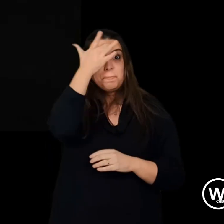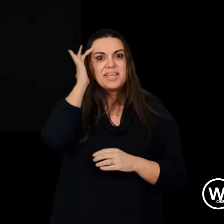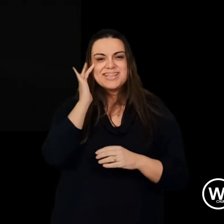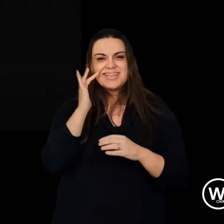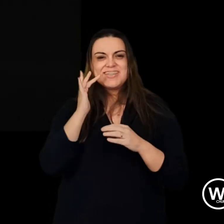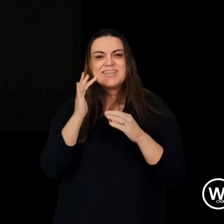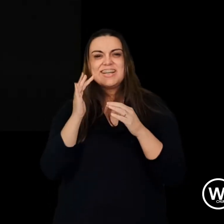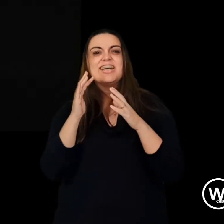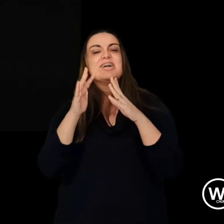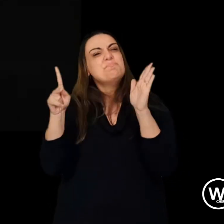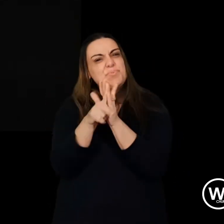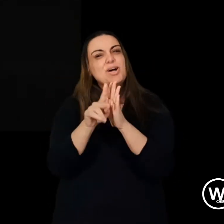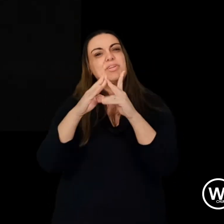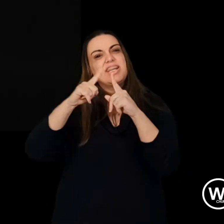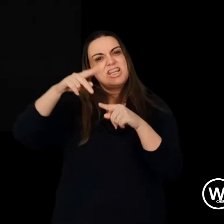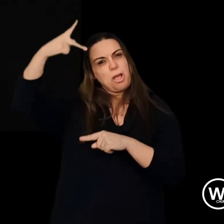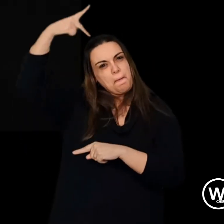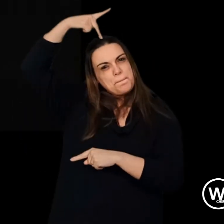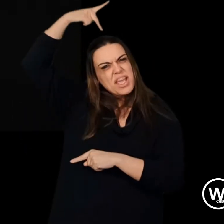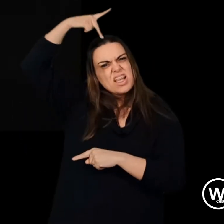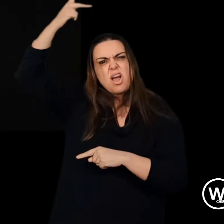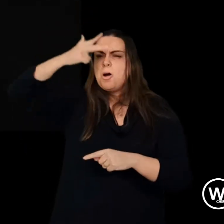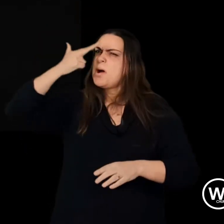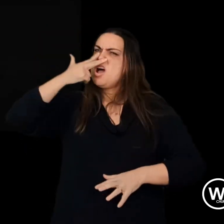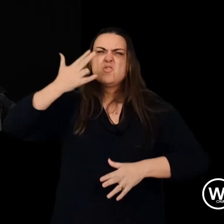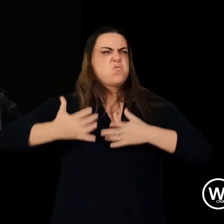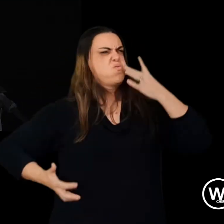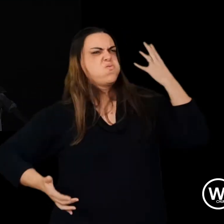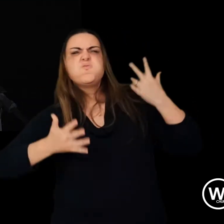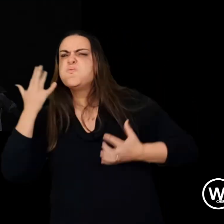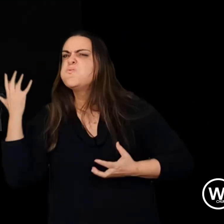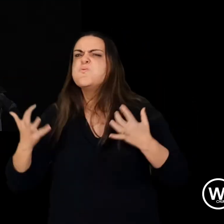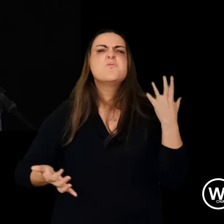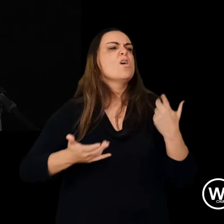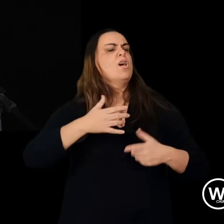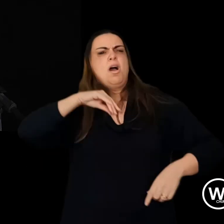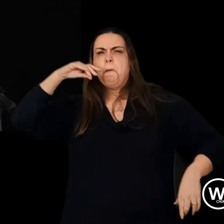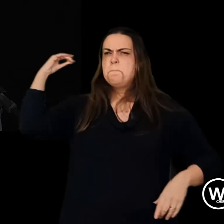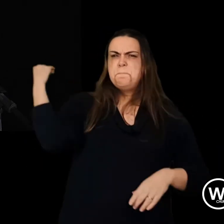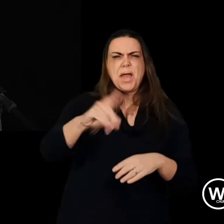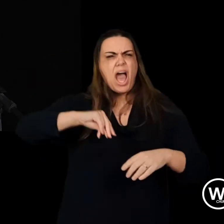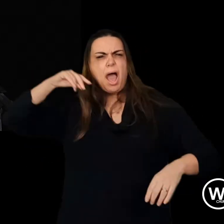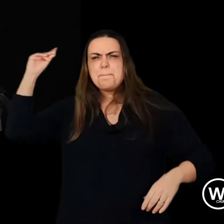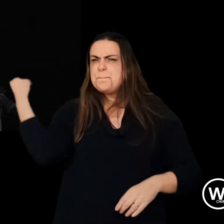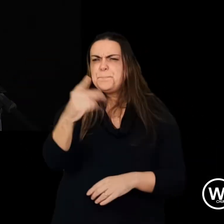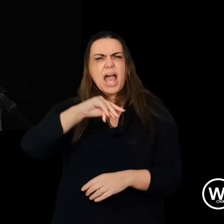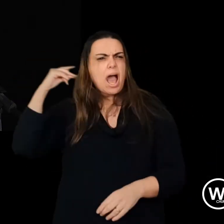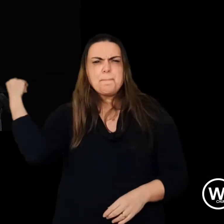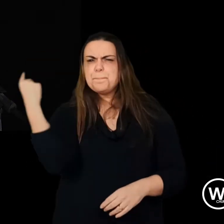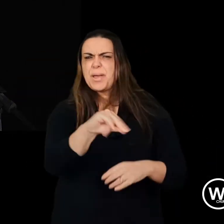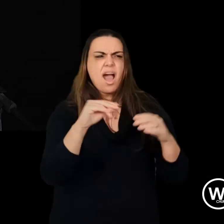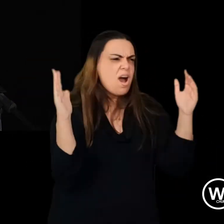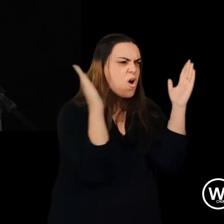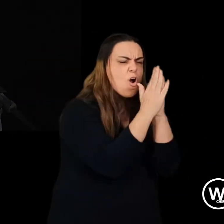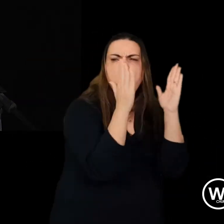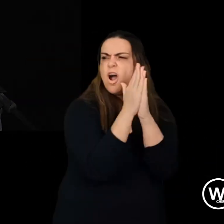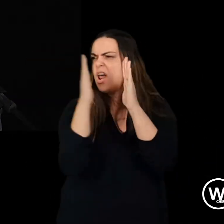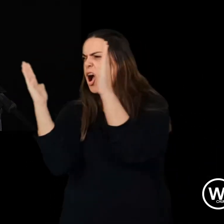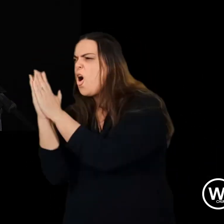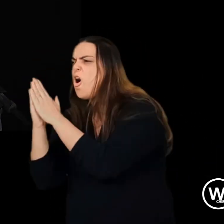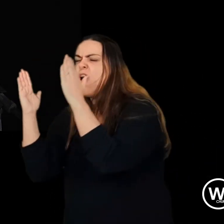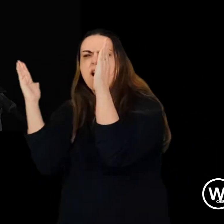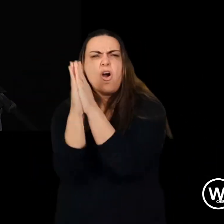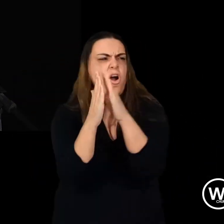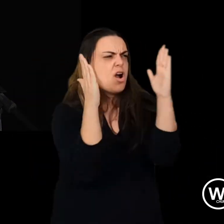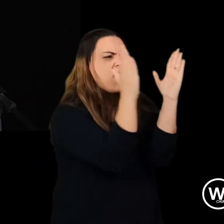de igreja pentecostal, né? É aquela coisa, aquele fogo, é aquele agito, é aquela, um começa a orar e o outro vai orando, e o outro vai